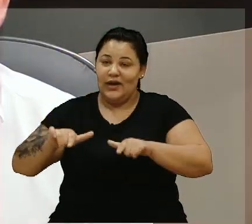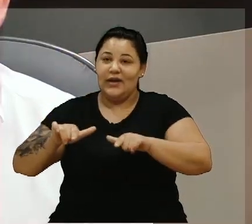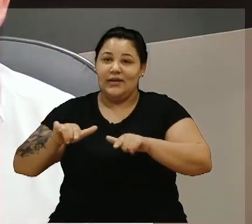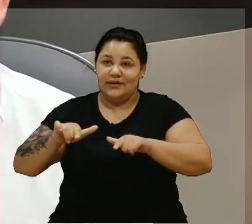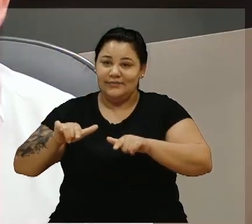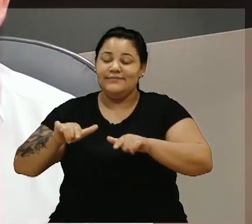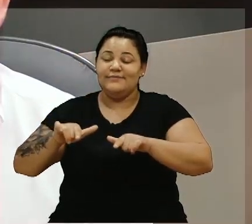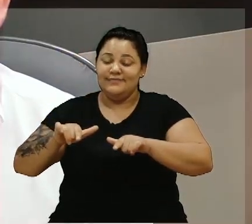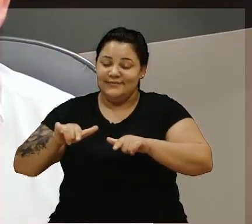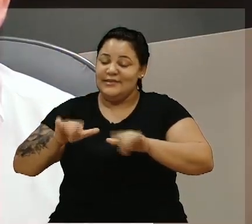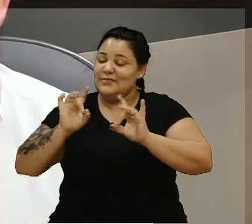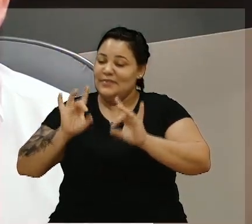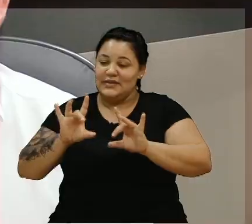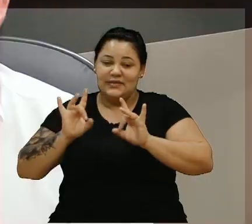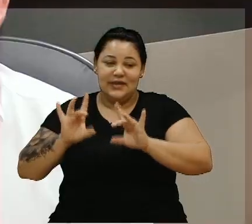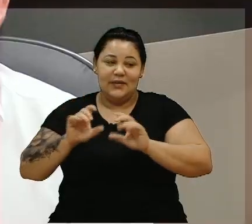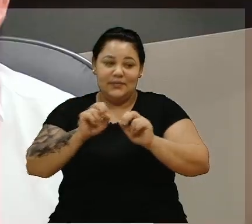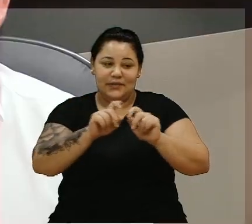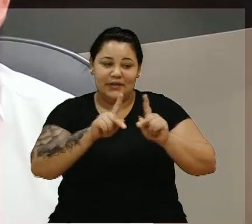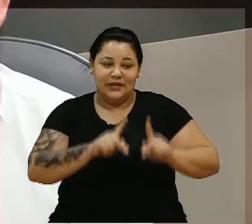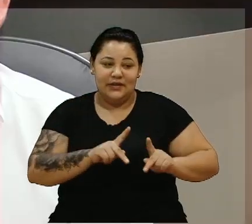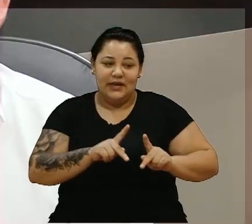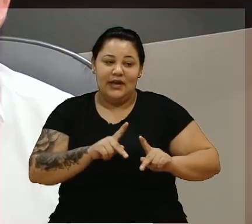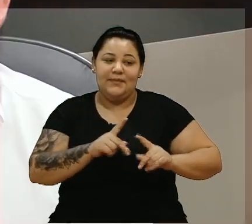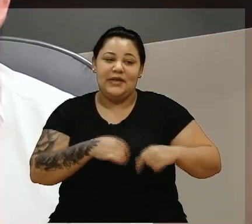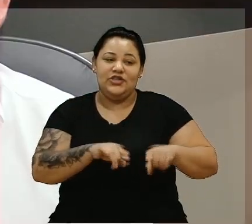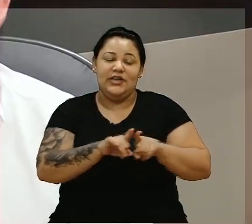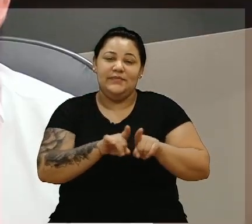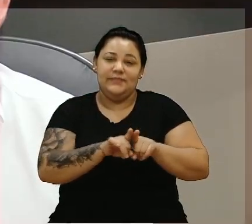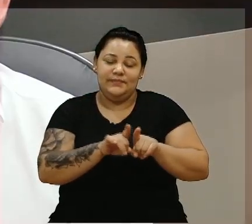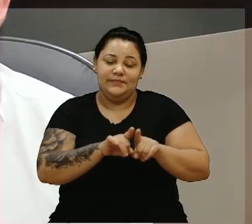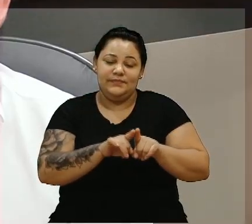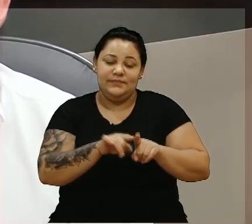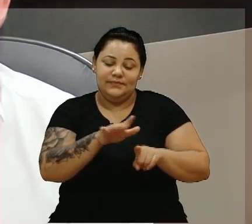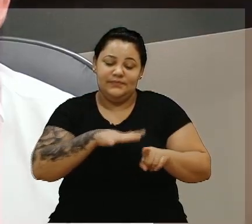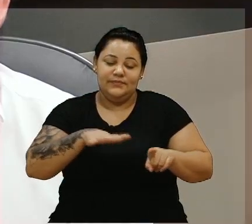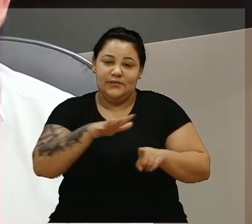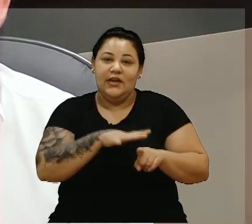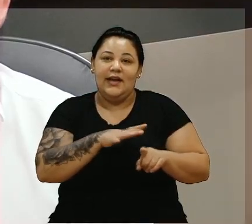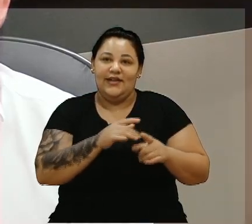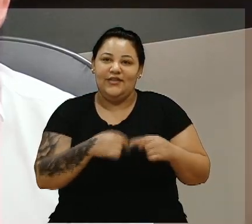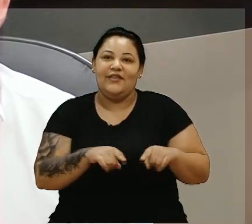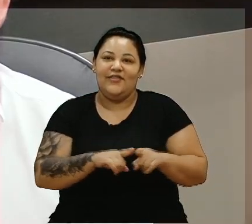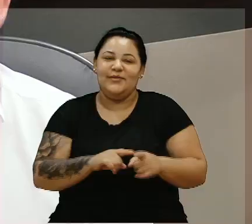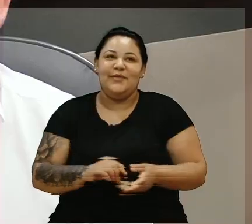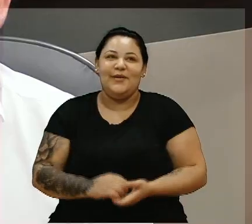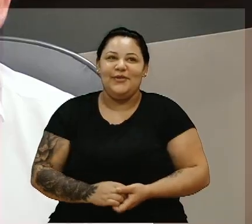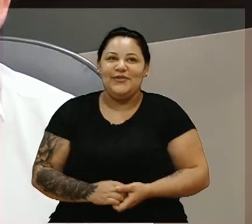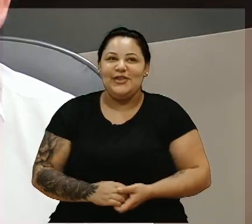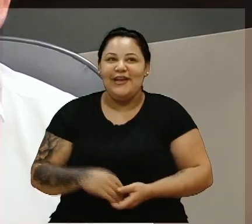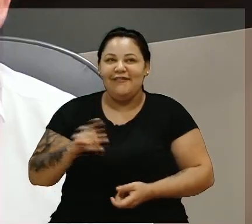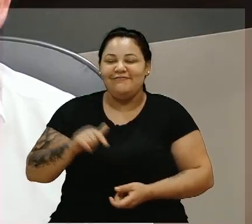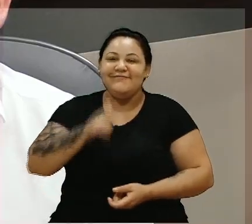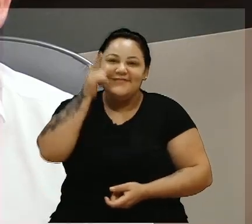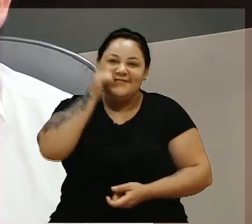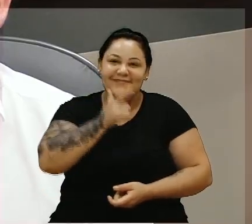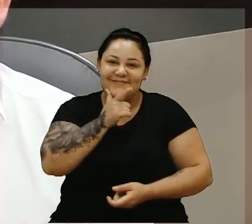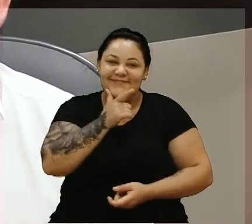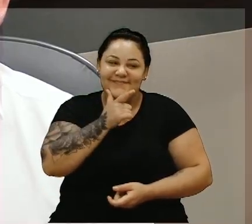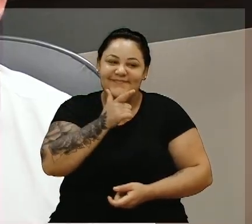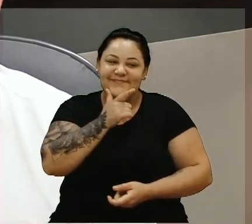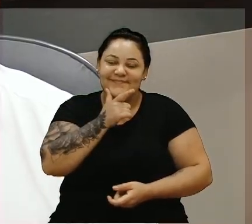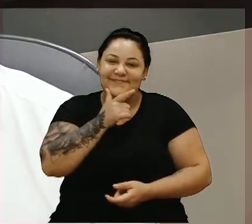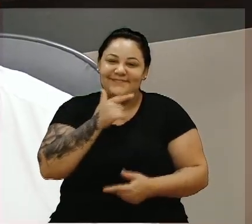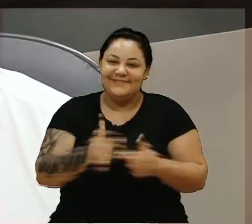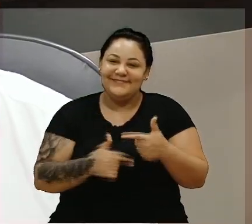educação aqui no Brasil, né? E o nosso vereador, o colega aqui, vereador Lucas Carinhato, vem dessa área,